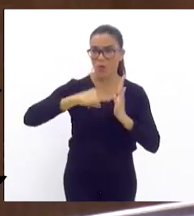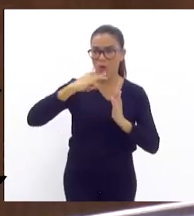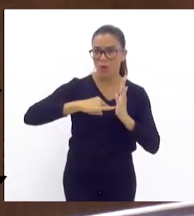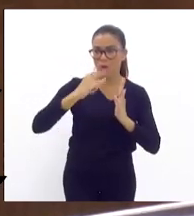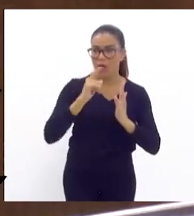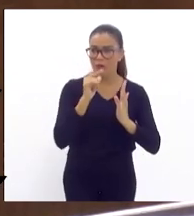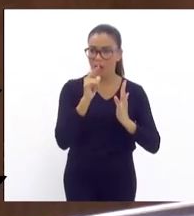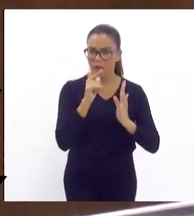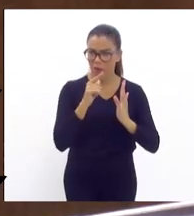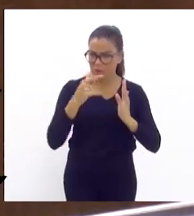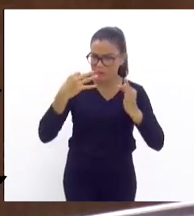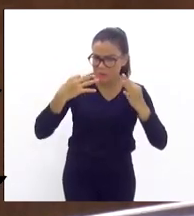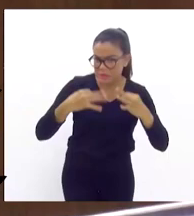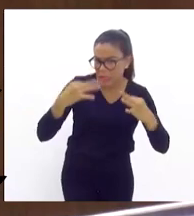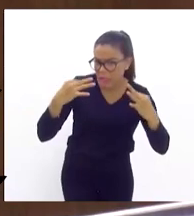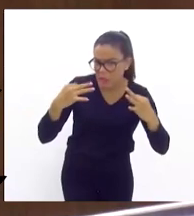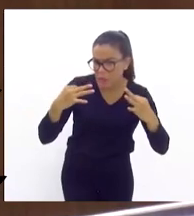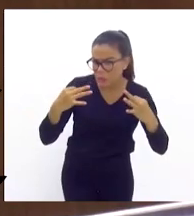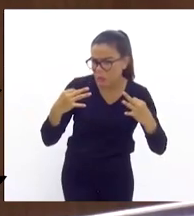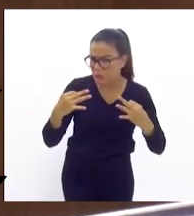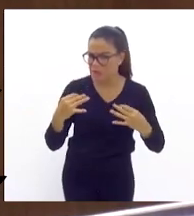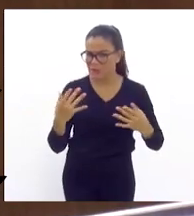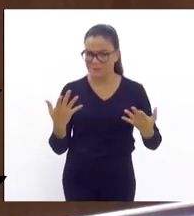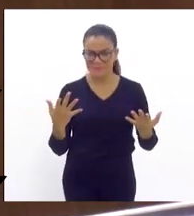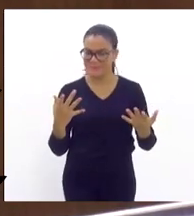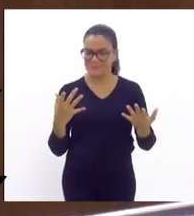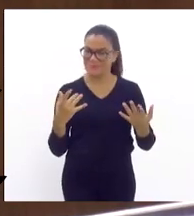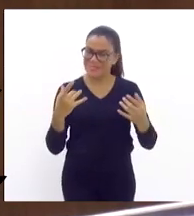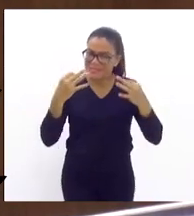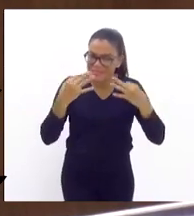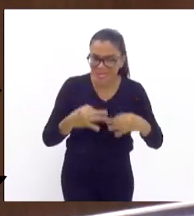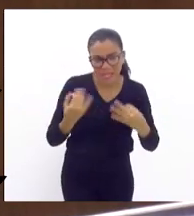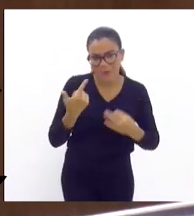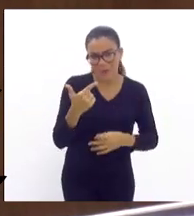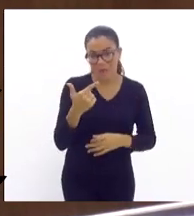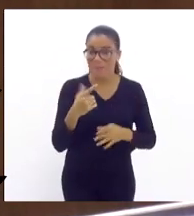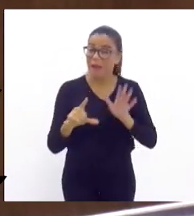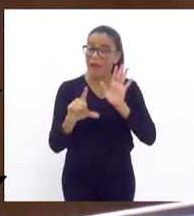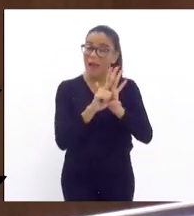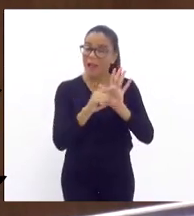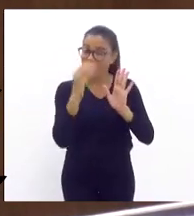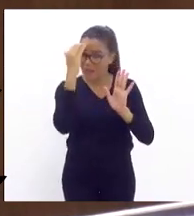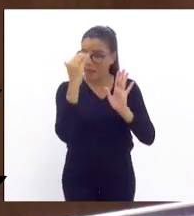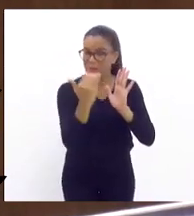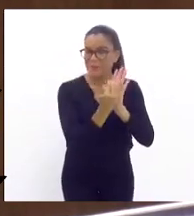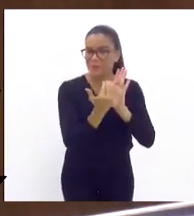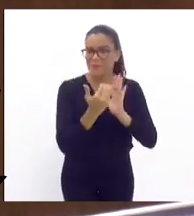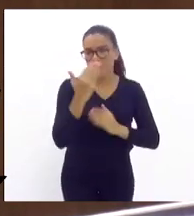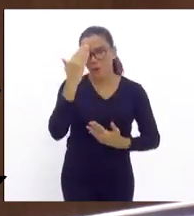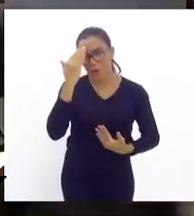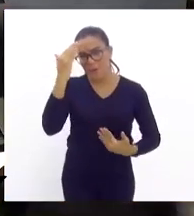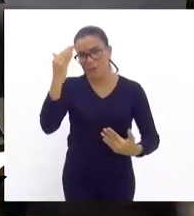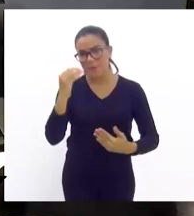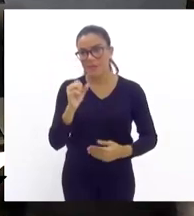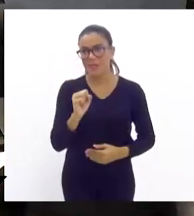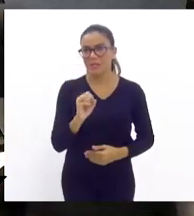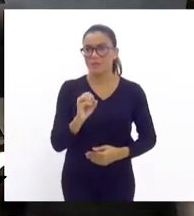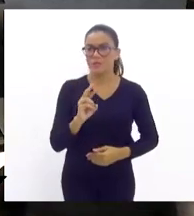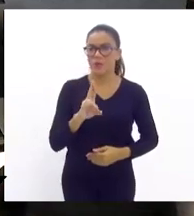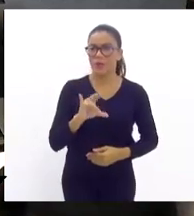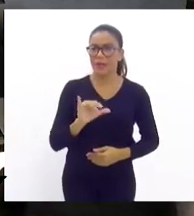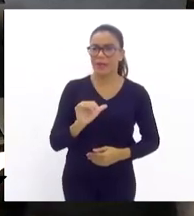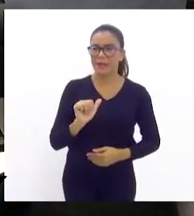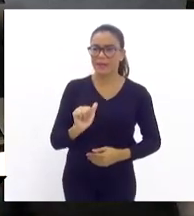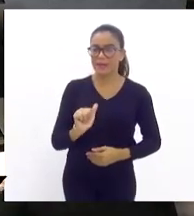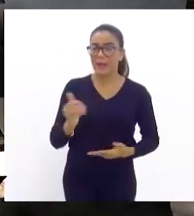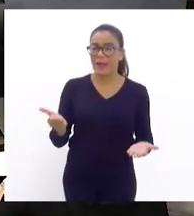do possível, não, mas dentro daquilo que a lei determina. Obrigado, Soraya. Nada. Vamos convidar